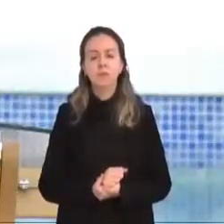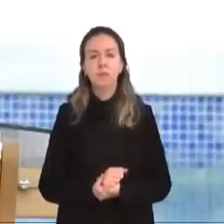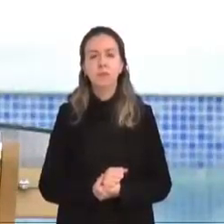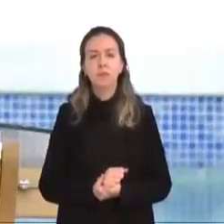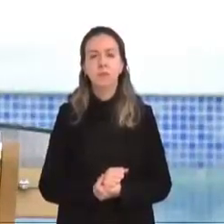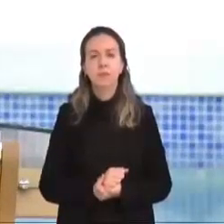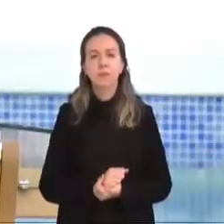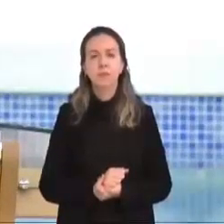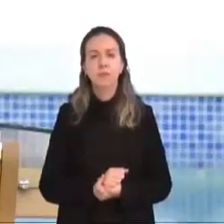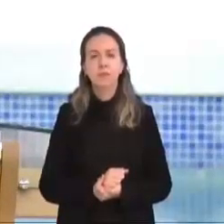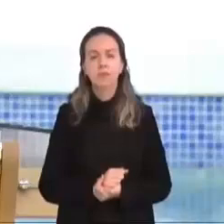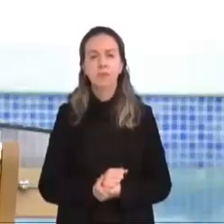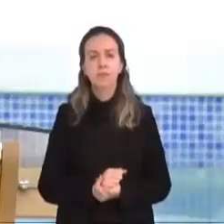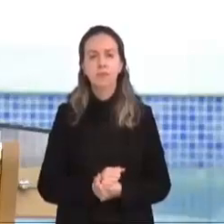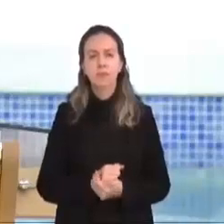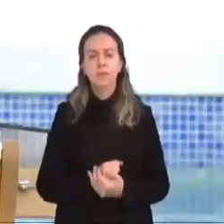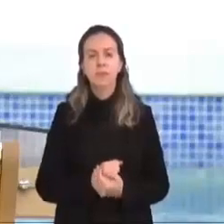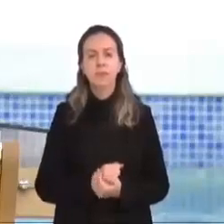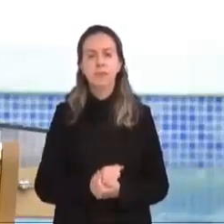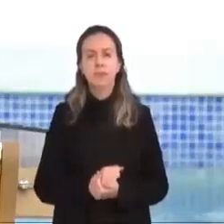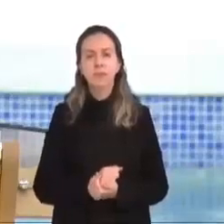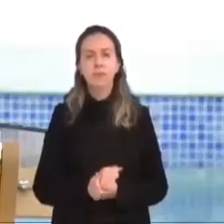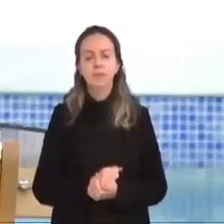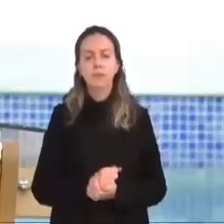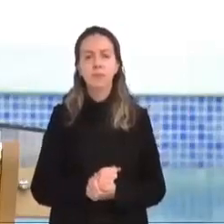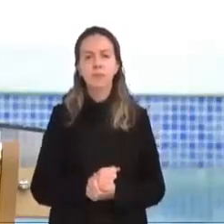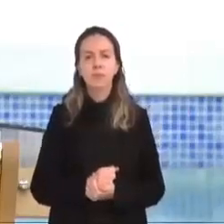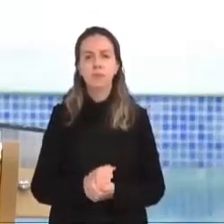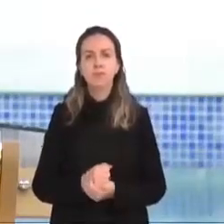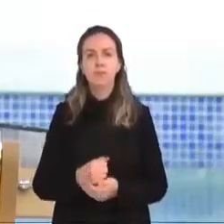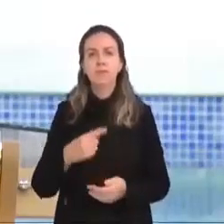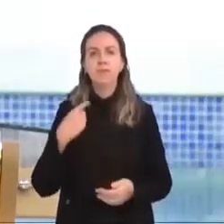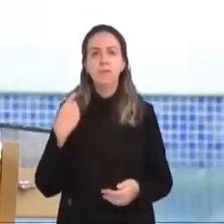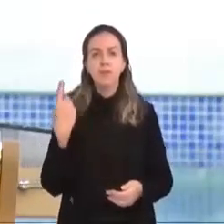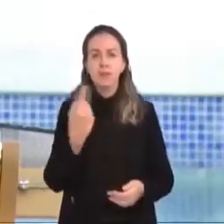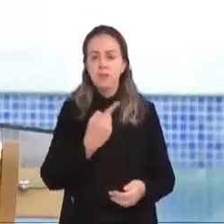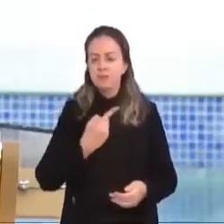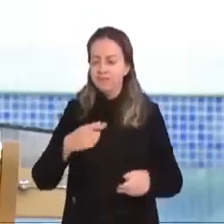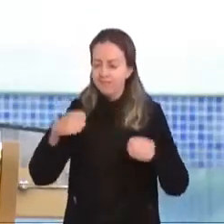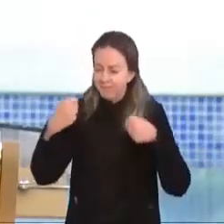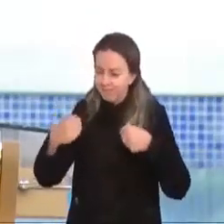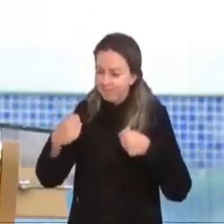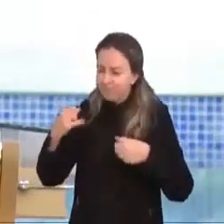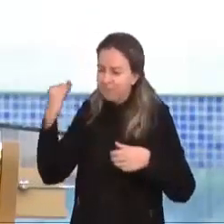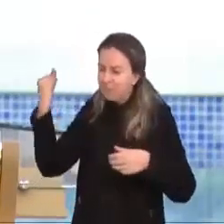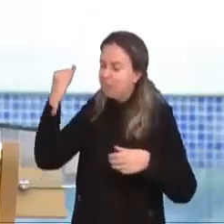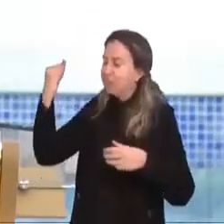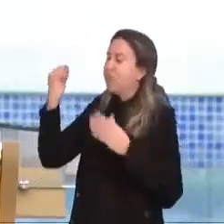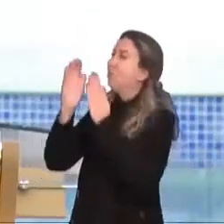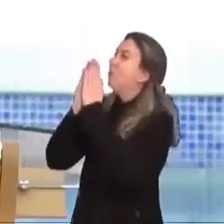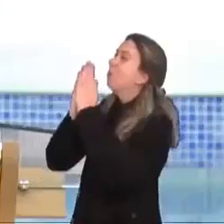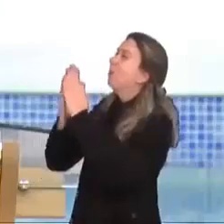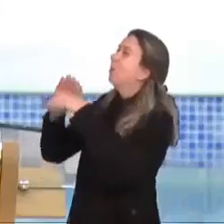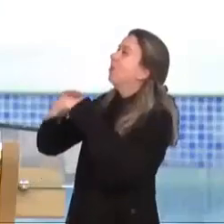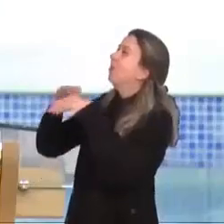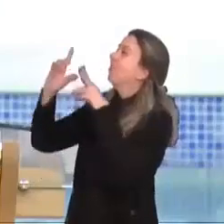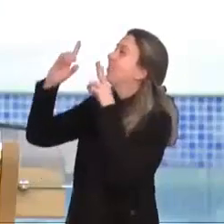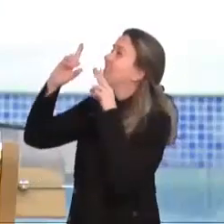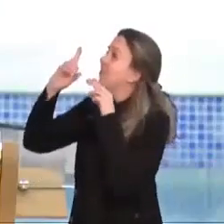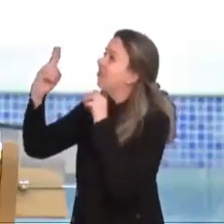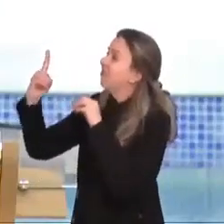Além de a oração fazer com que Deus nos revele o que está acontecendo agora,